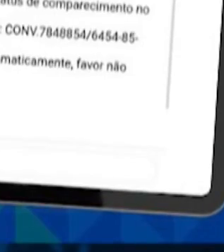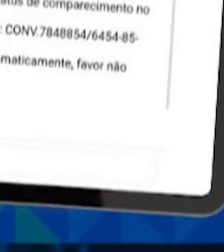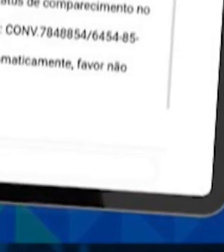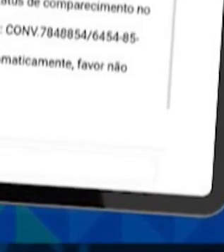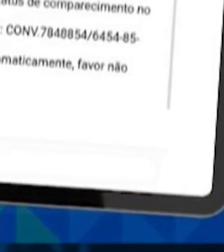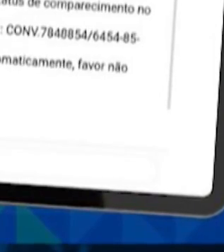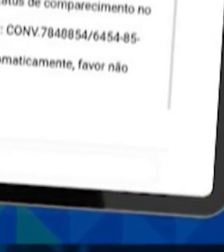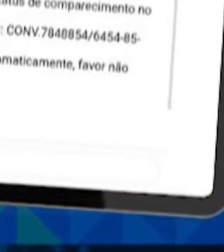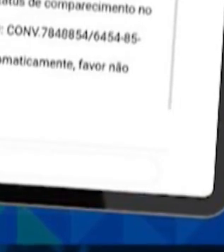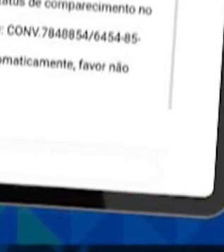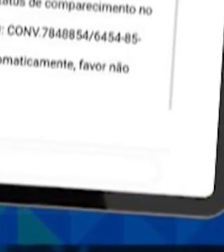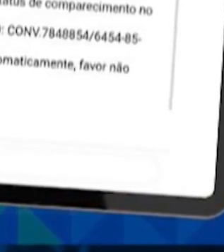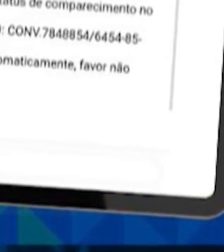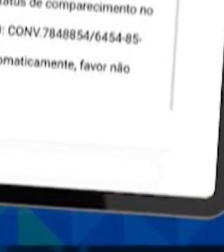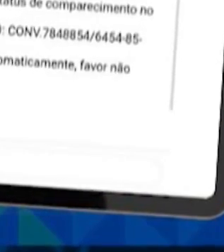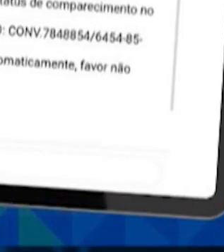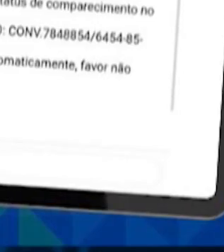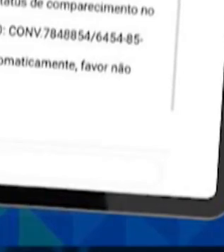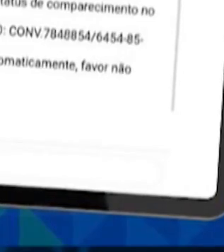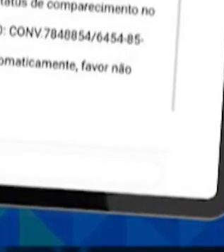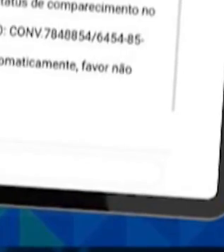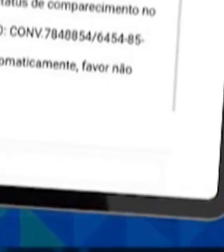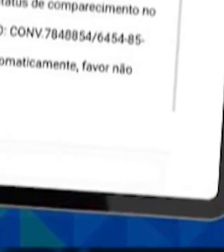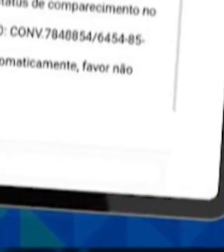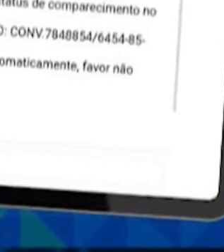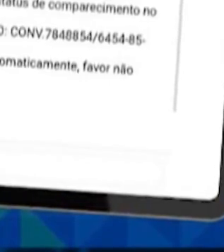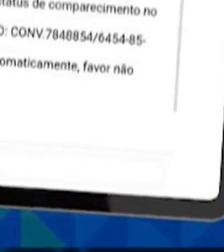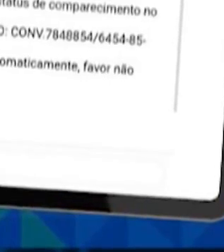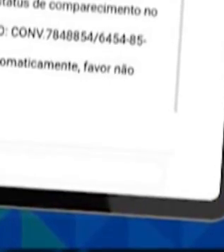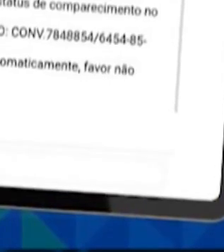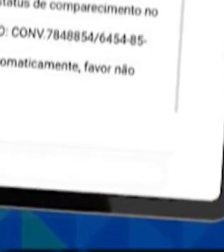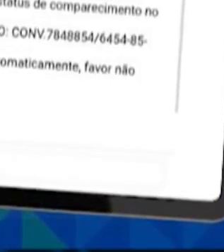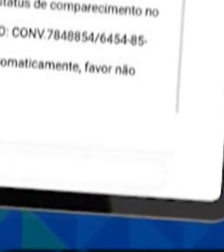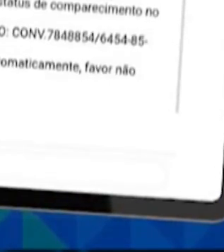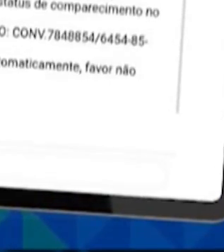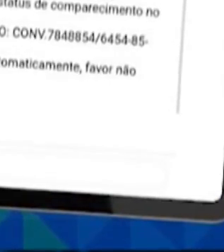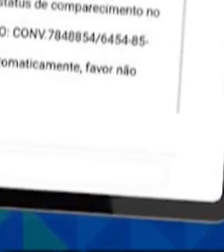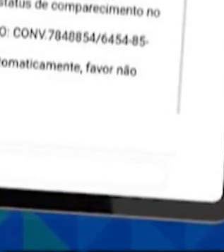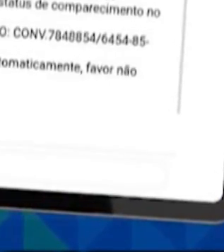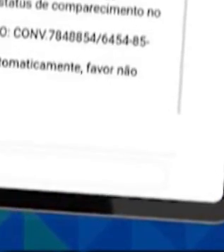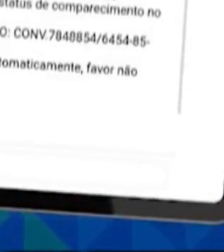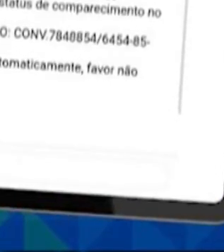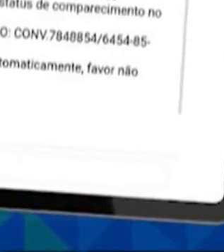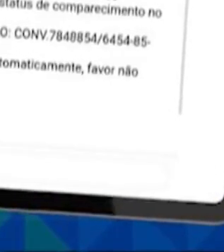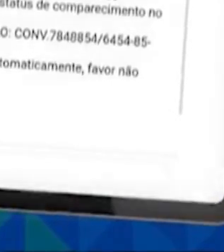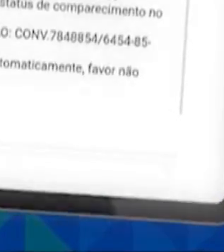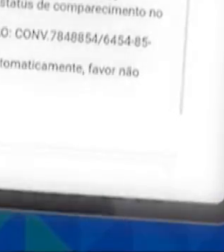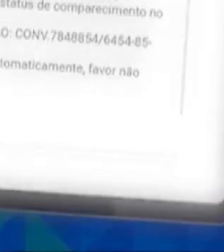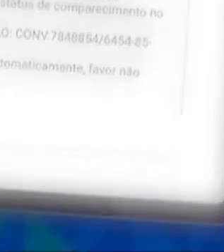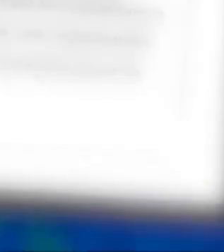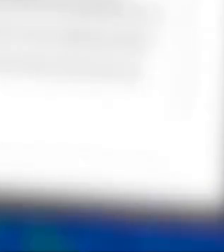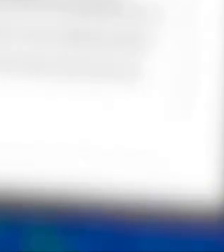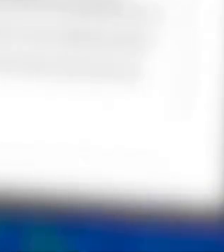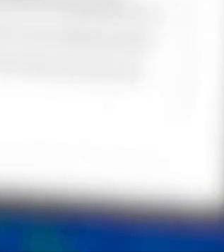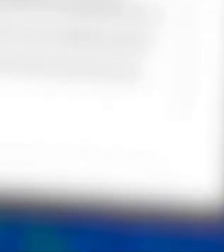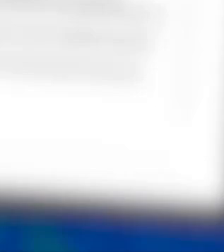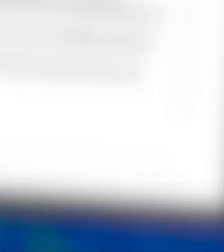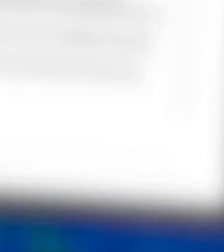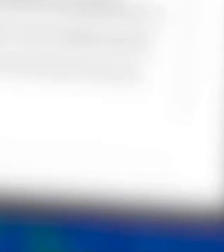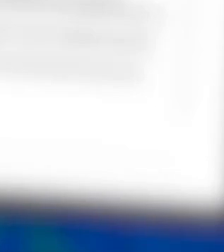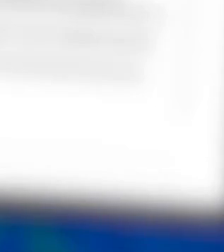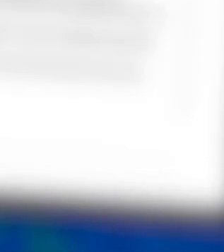O Tribunal Regional Eleitoral de São Paulo alerta para um golpe que tem usado o nome da Justiça Eleitoral para captar